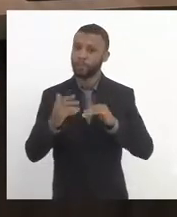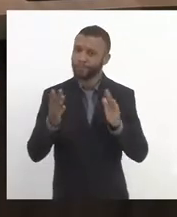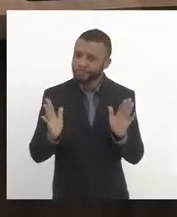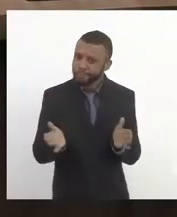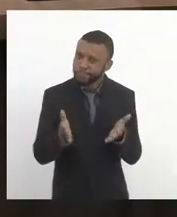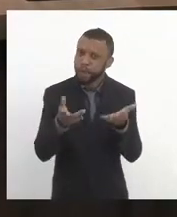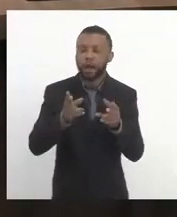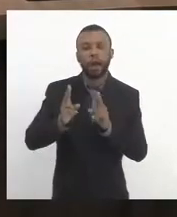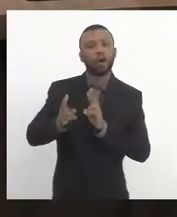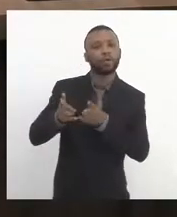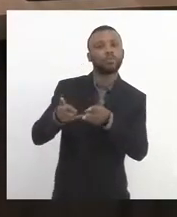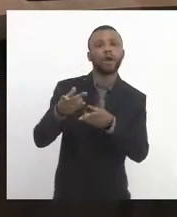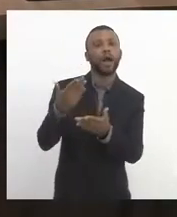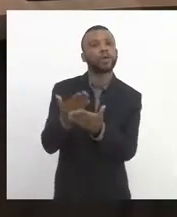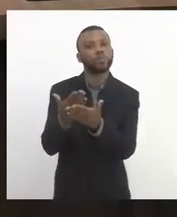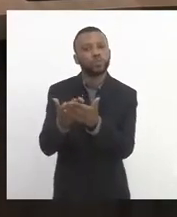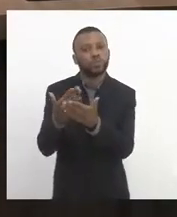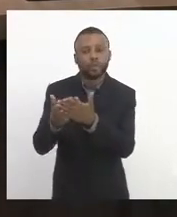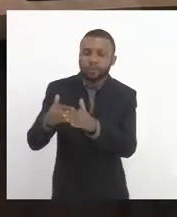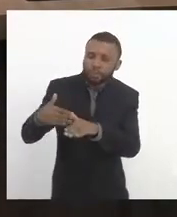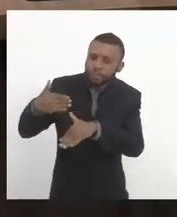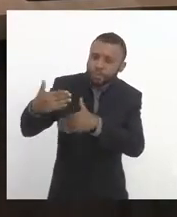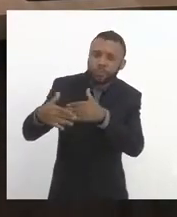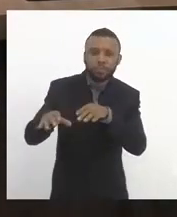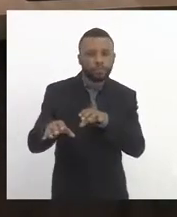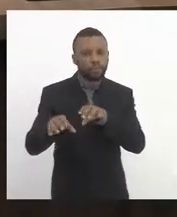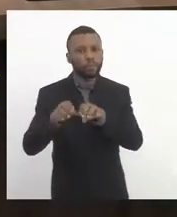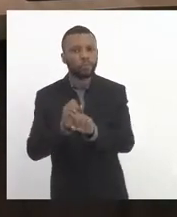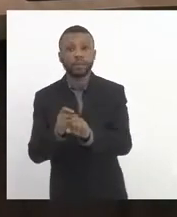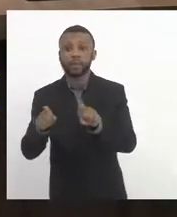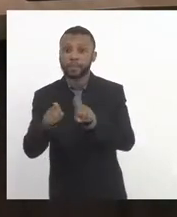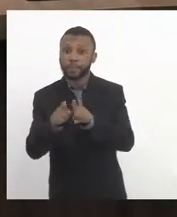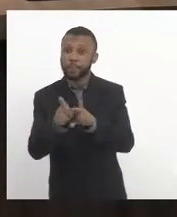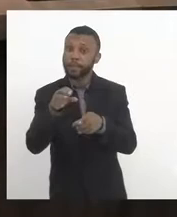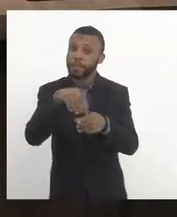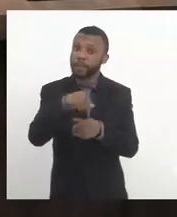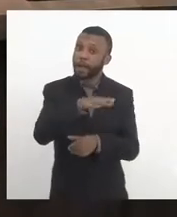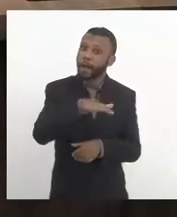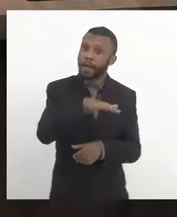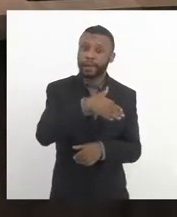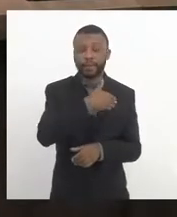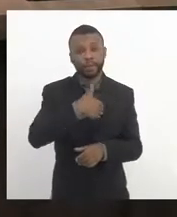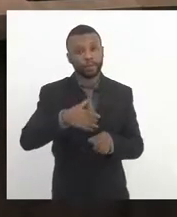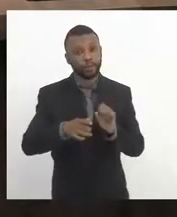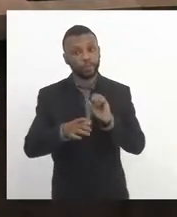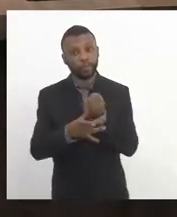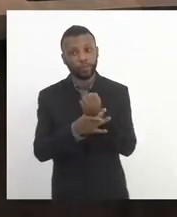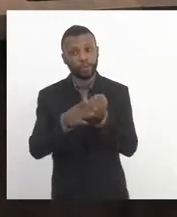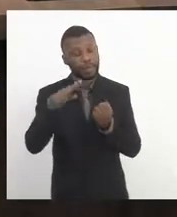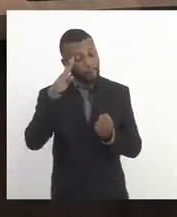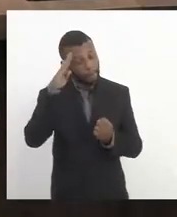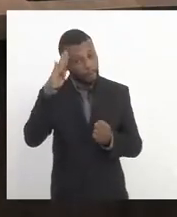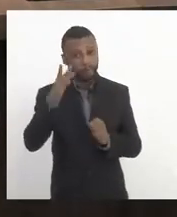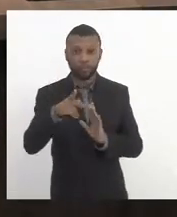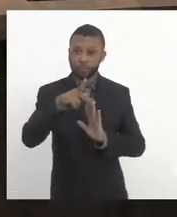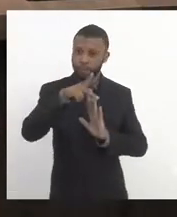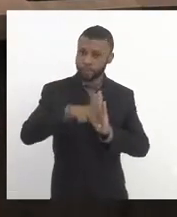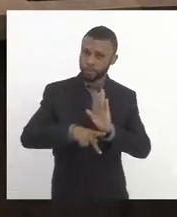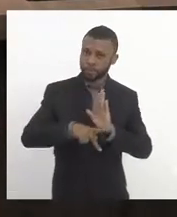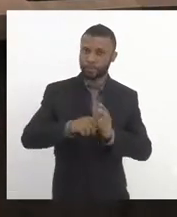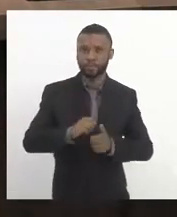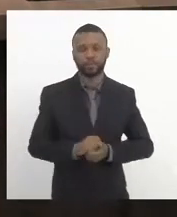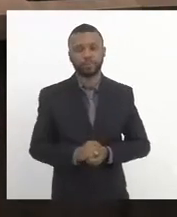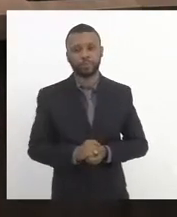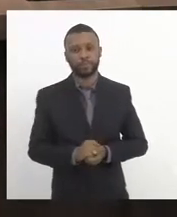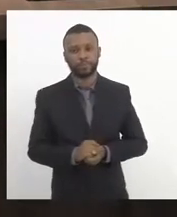estimulado a continuar se formando, a continuar estudando, inclusive na área da segurança pública, que é o que trata esse projeto. Então, o projeto